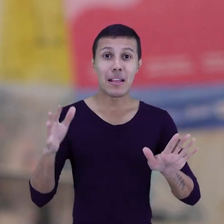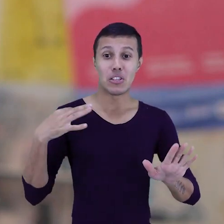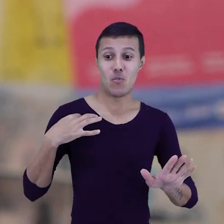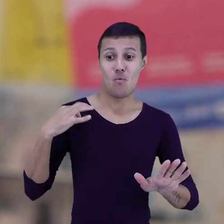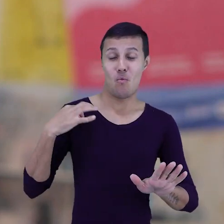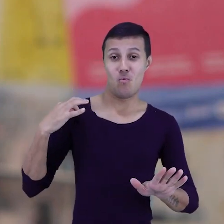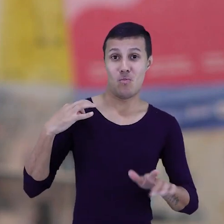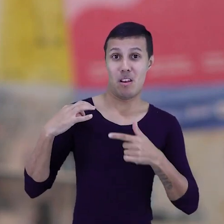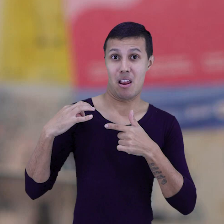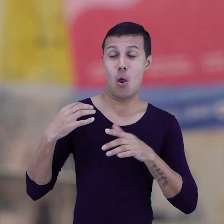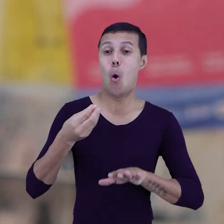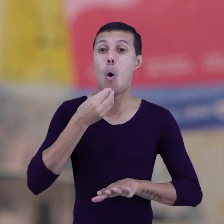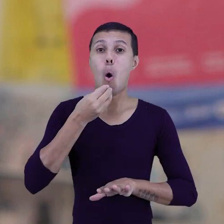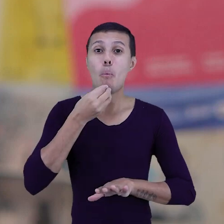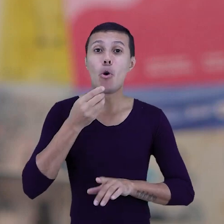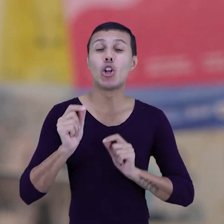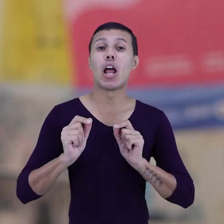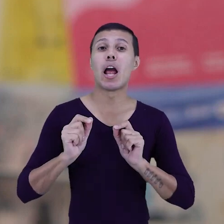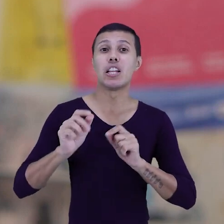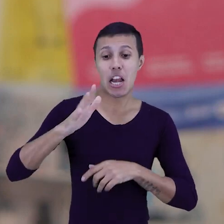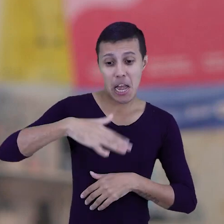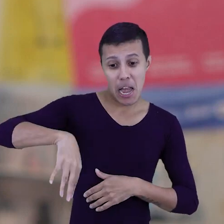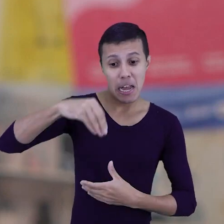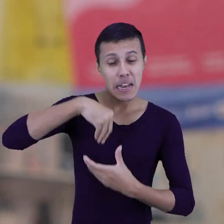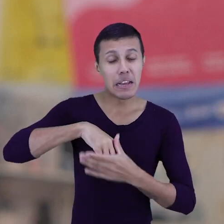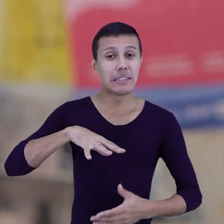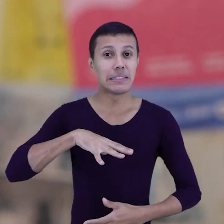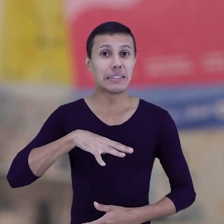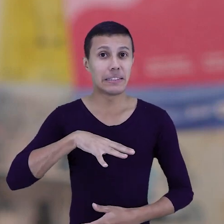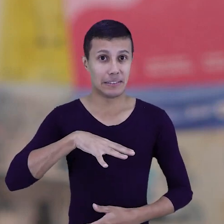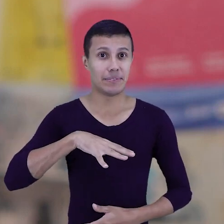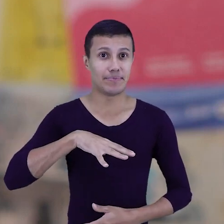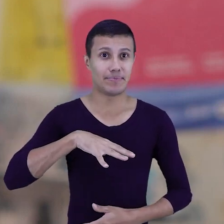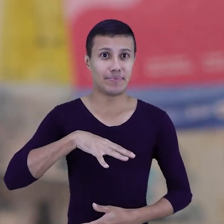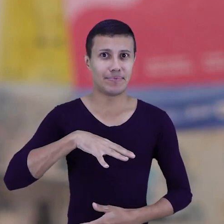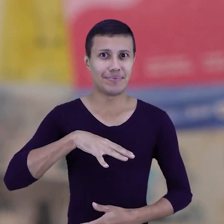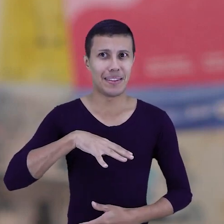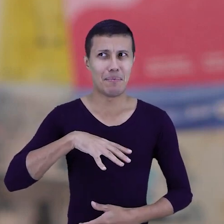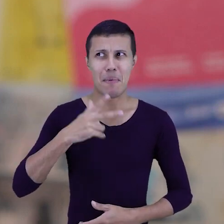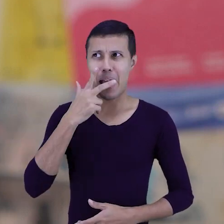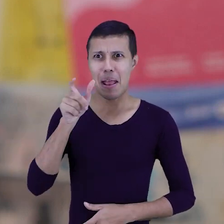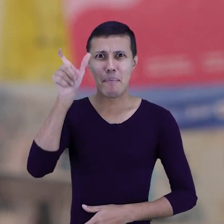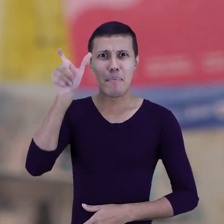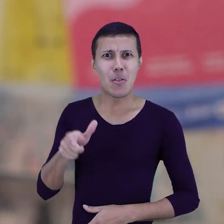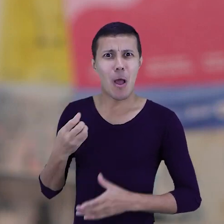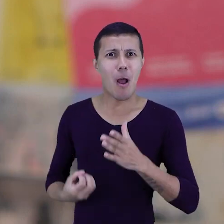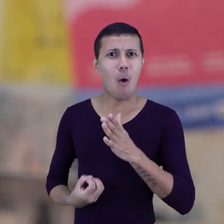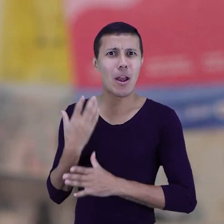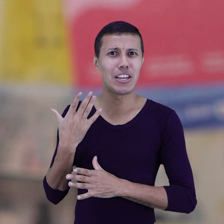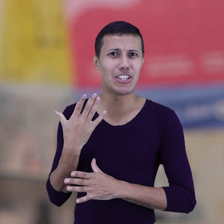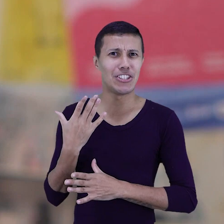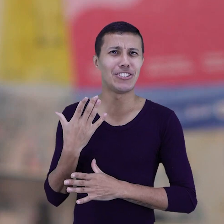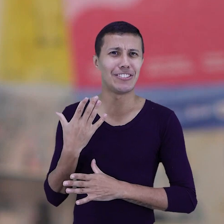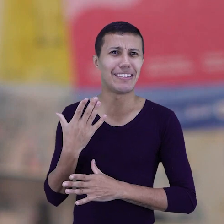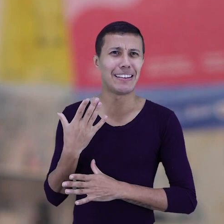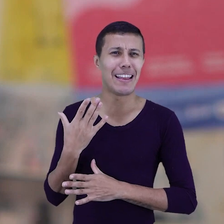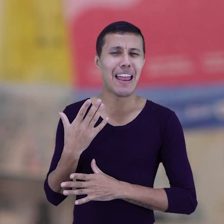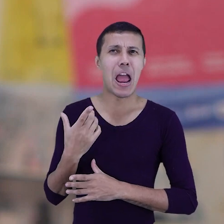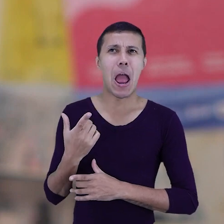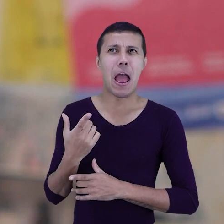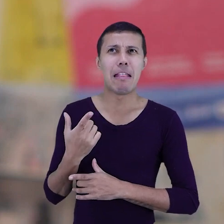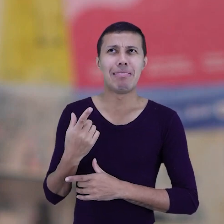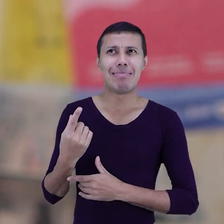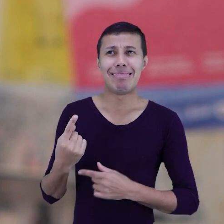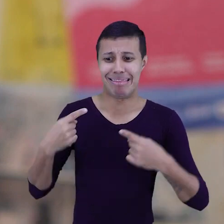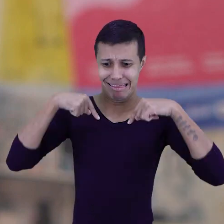envolve o voluntariado e oportunidades para a própria cidade, você mexe com a origem da pessoa, você mexe com